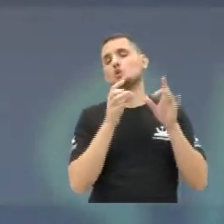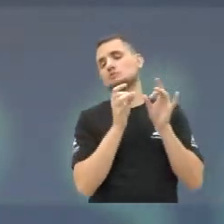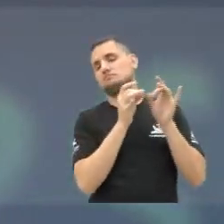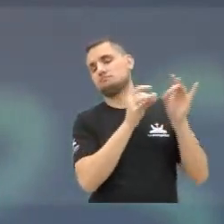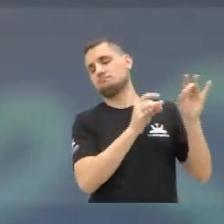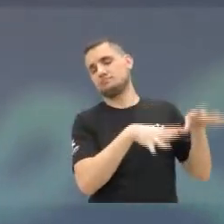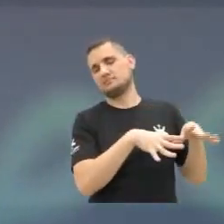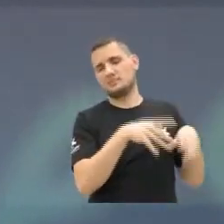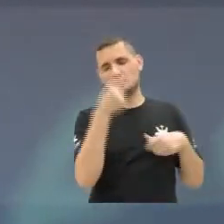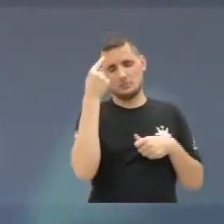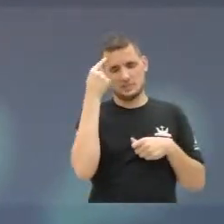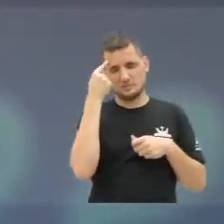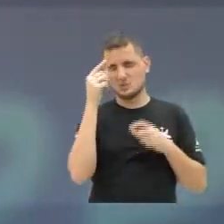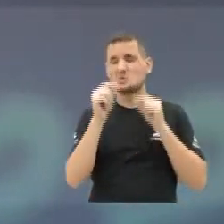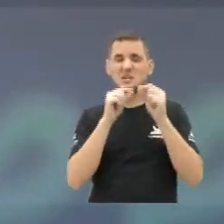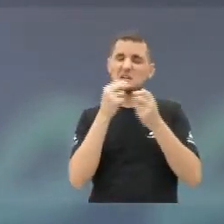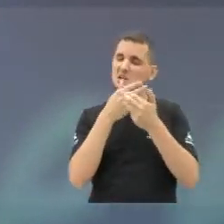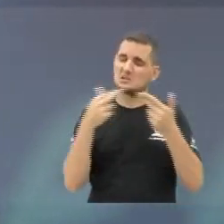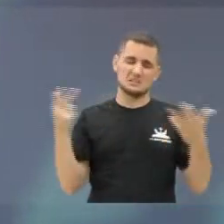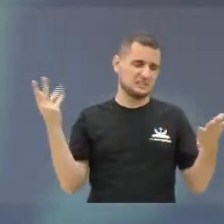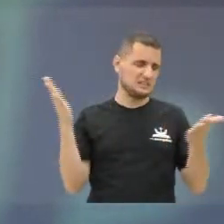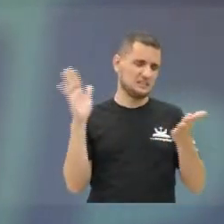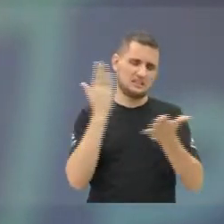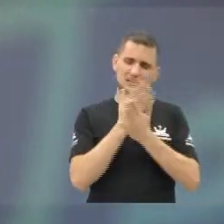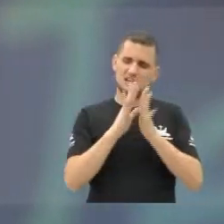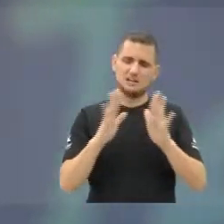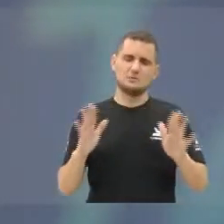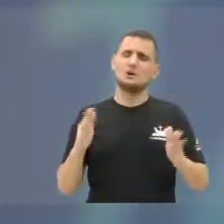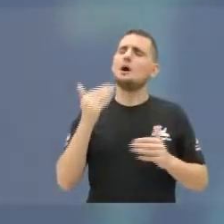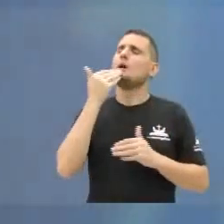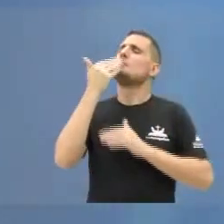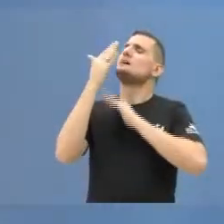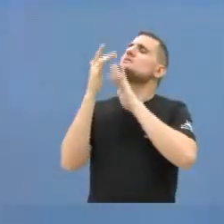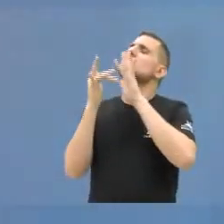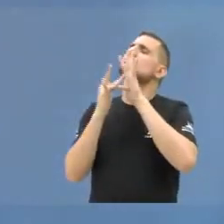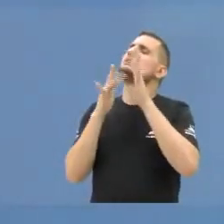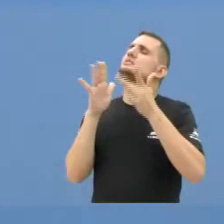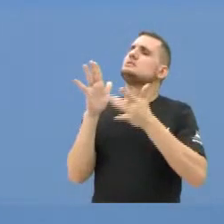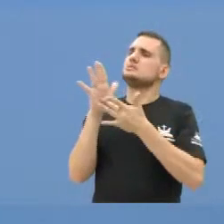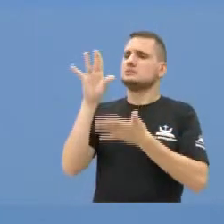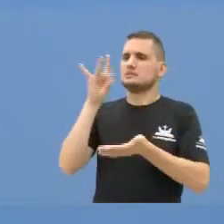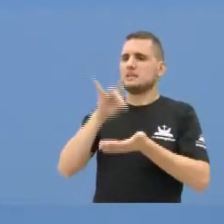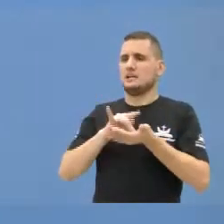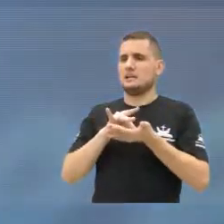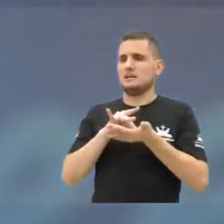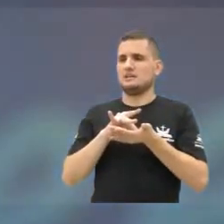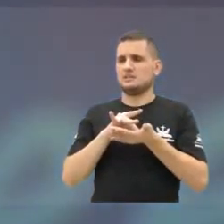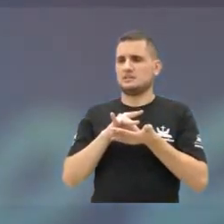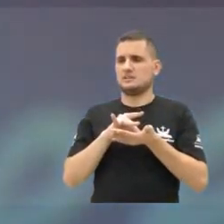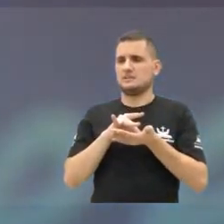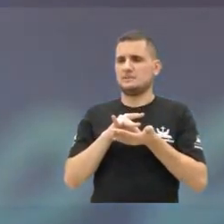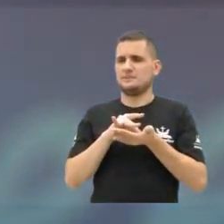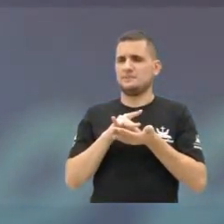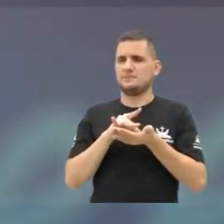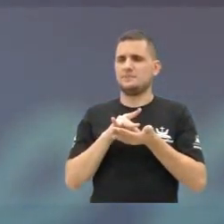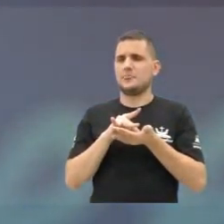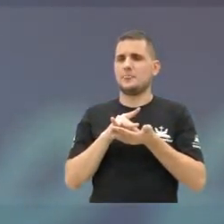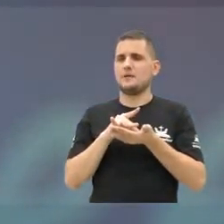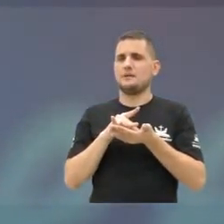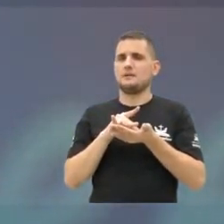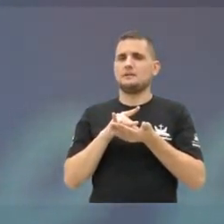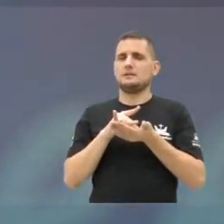pensamento de que tudo acabou. Eu te peço de todo o coração, Jesus, coloca agora um novo